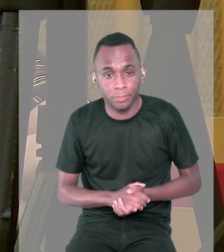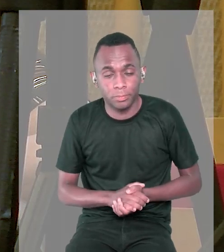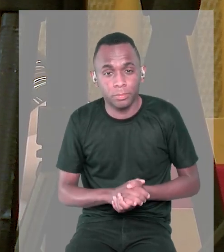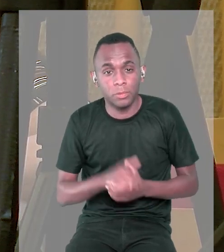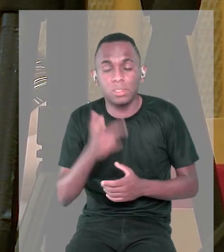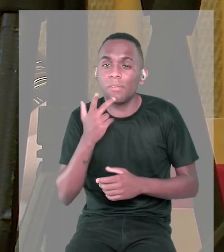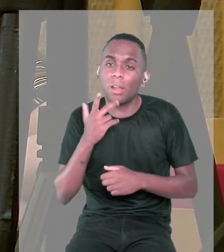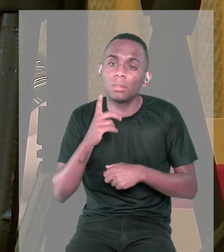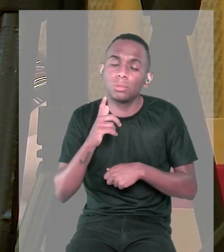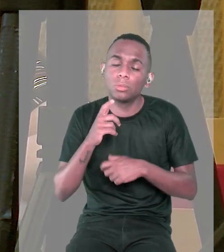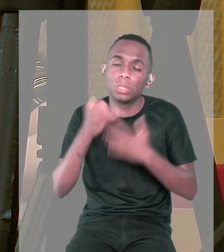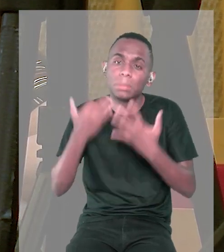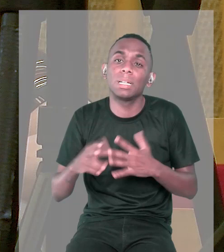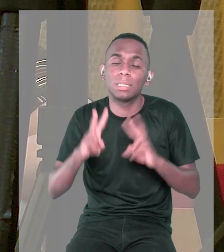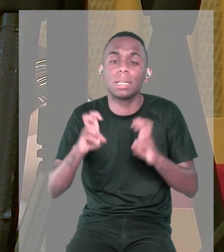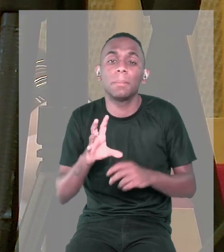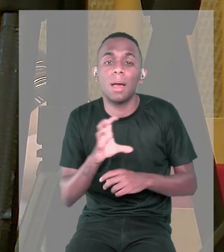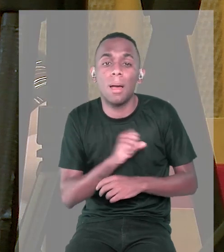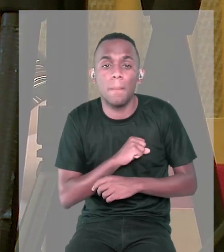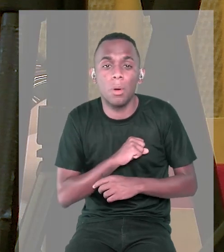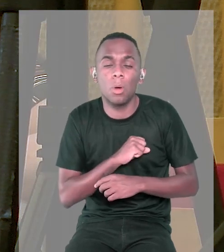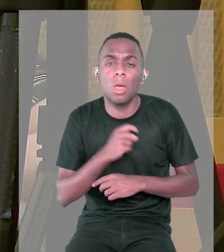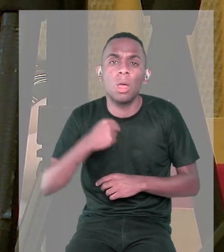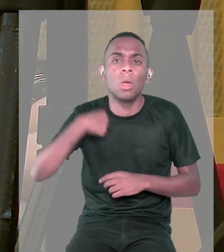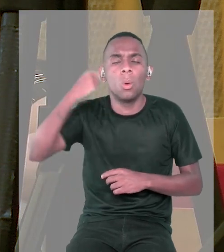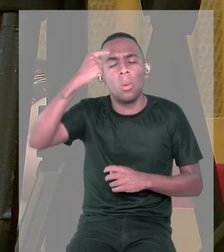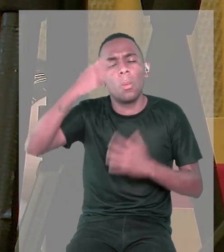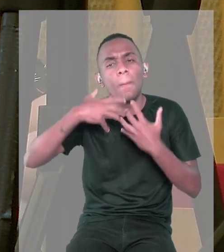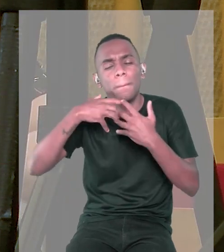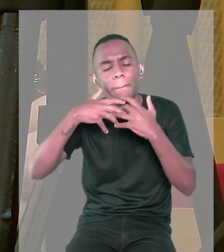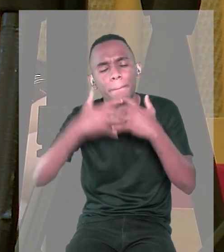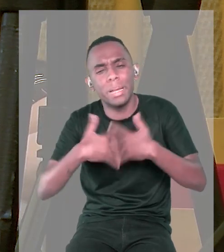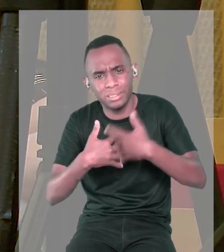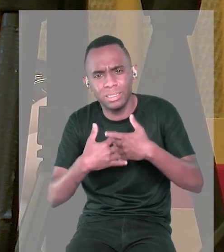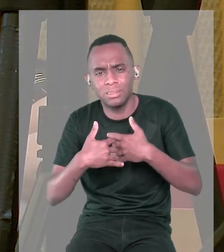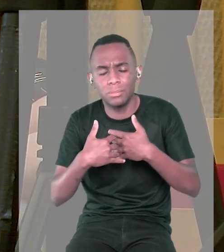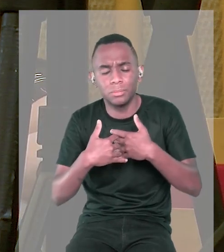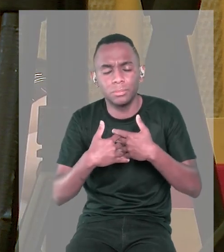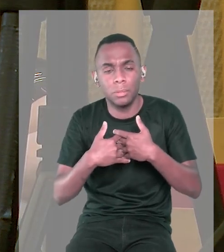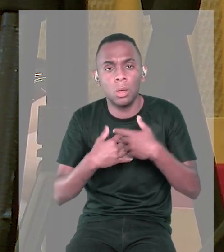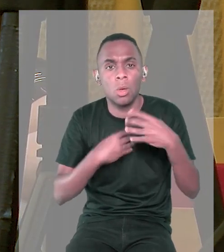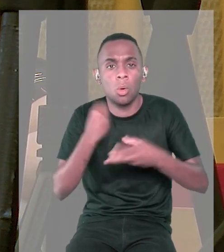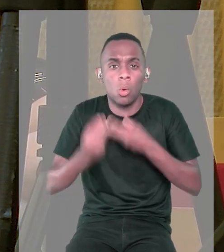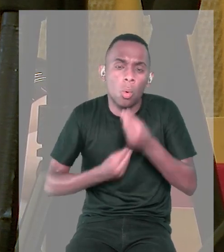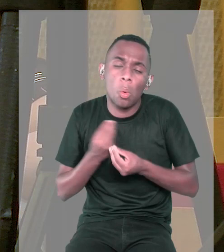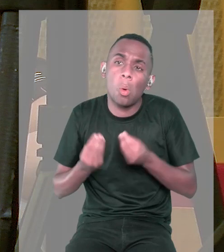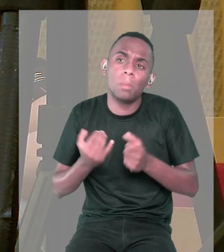pensando até de que forma, por exemplo, as sexualidades dissidentes, elas